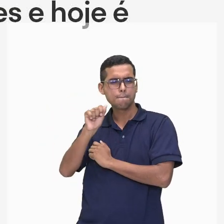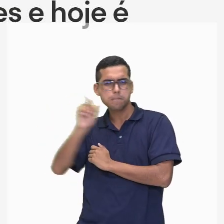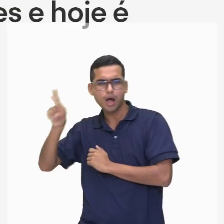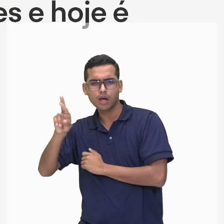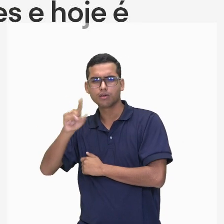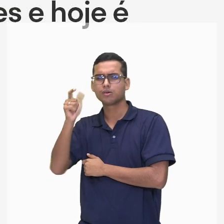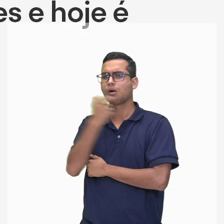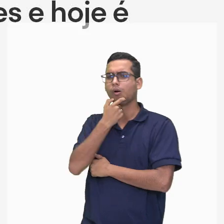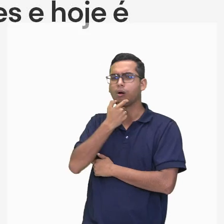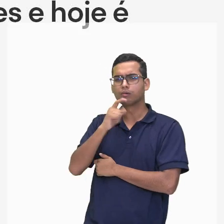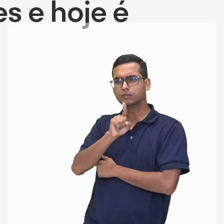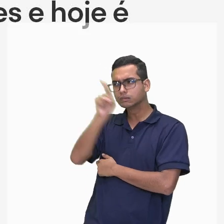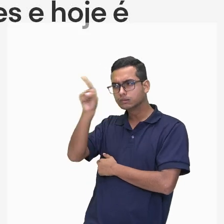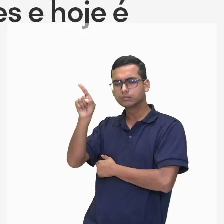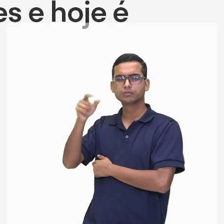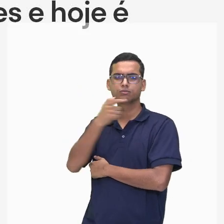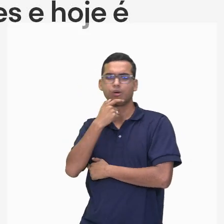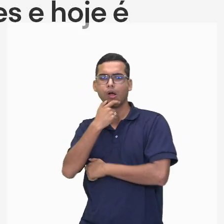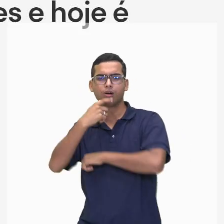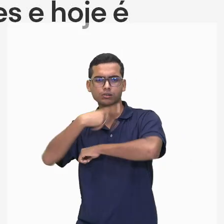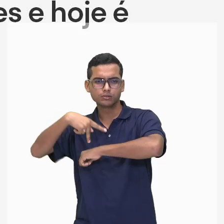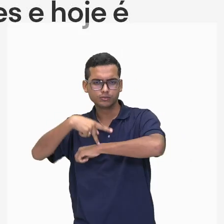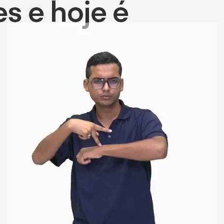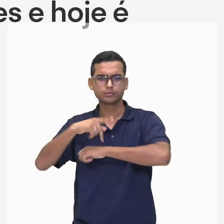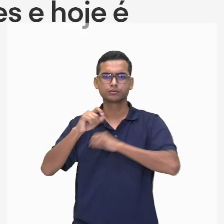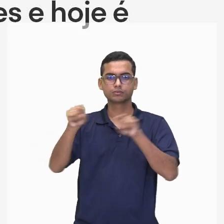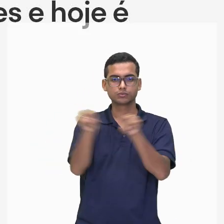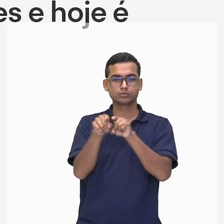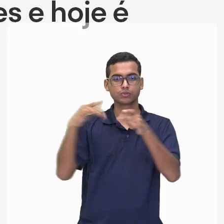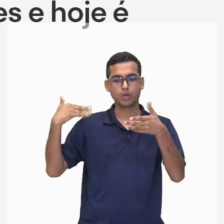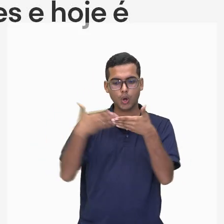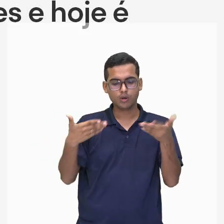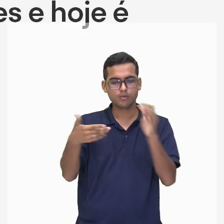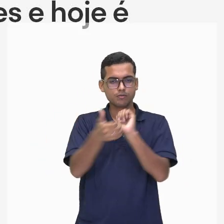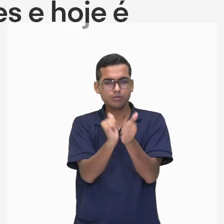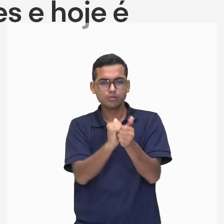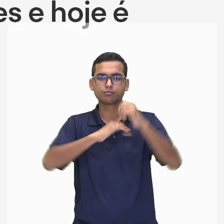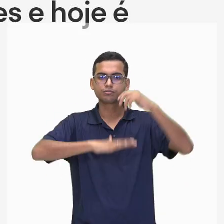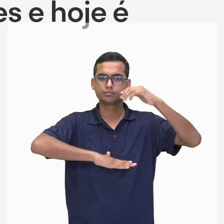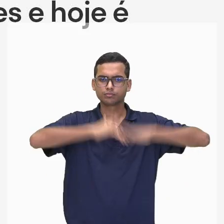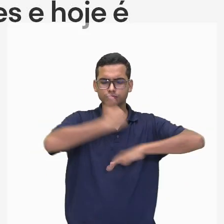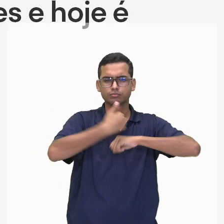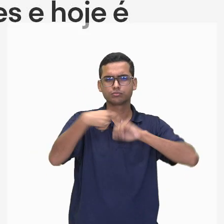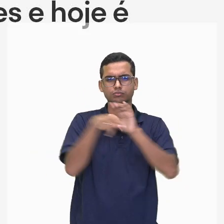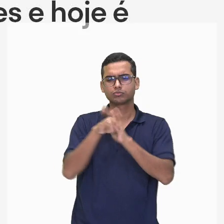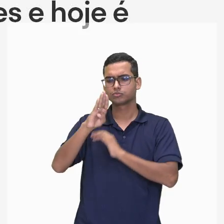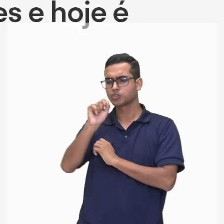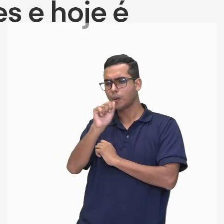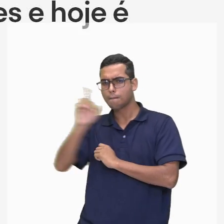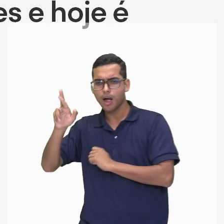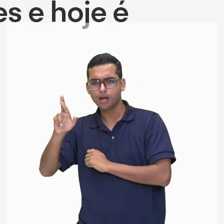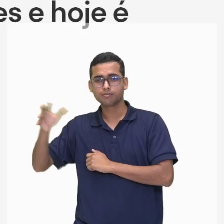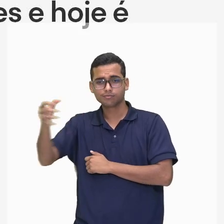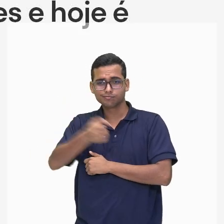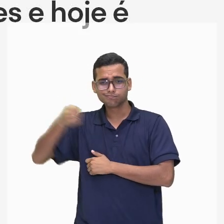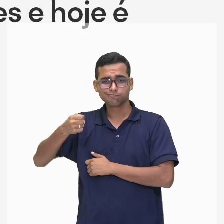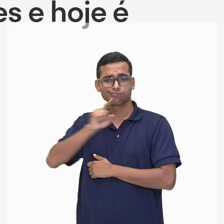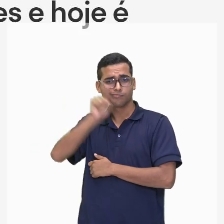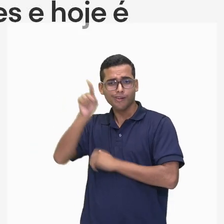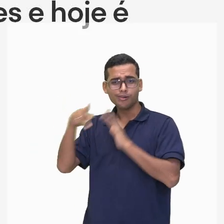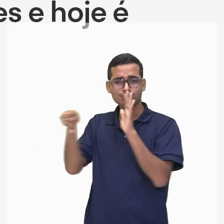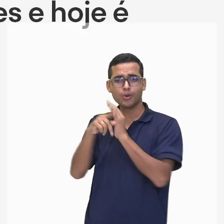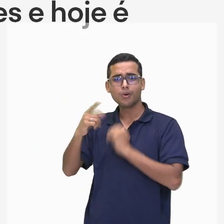esporte profissional. O que são os pubs ingleses? Eram os bares, né, os bares lá da Inglaterra. E aí o